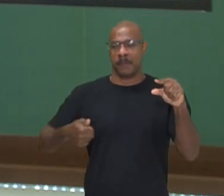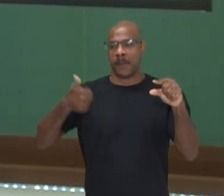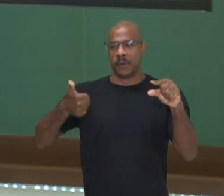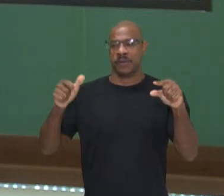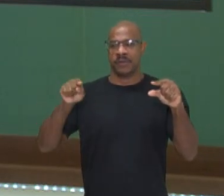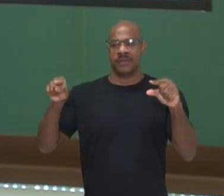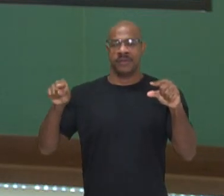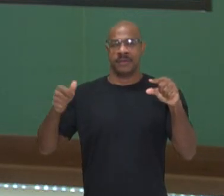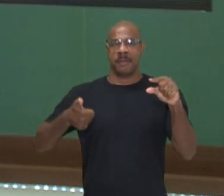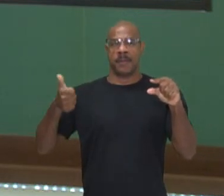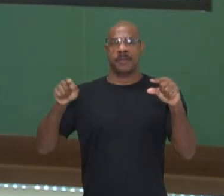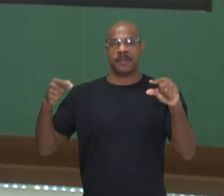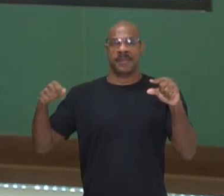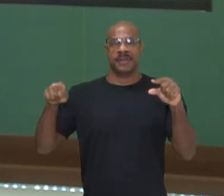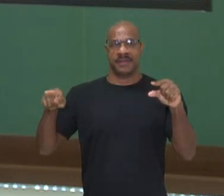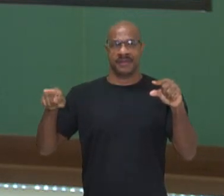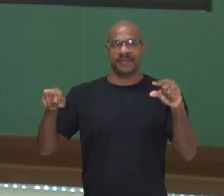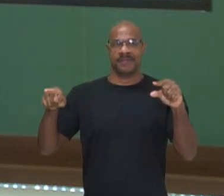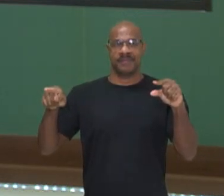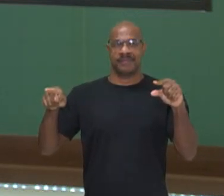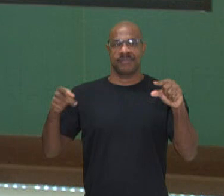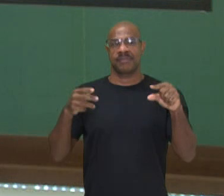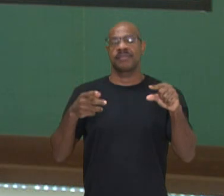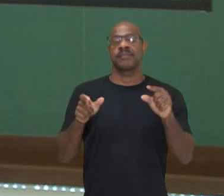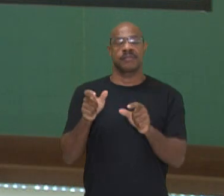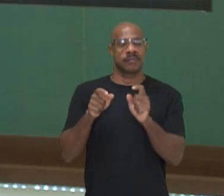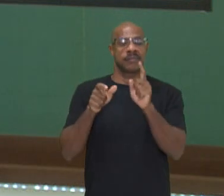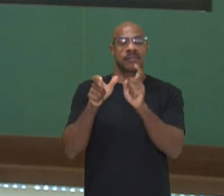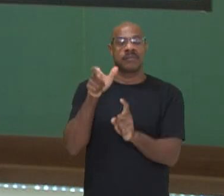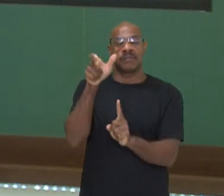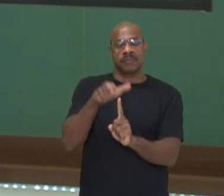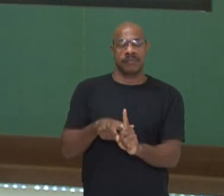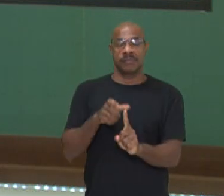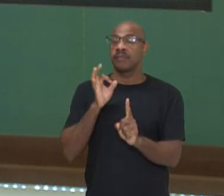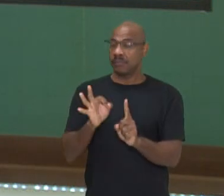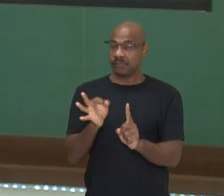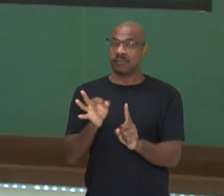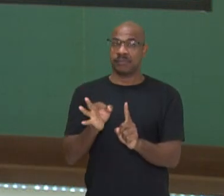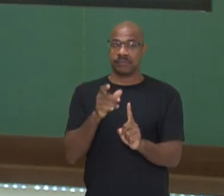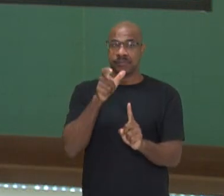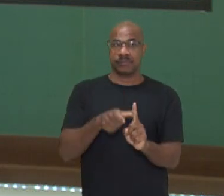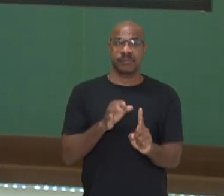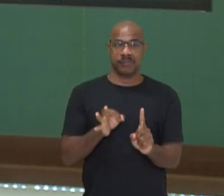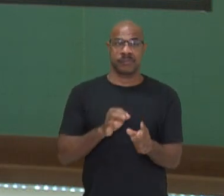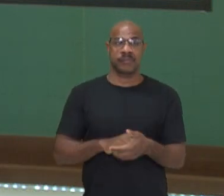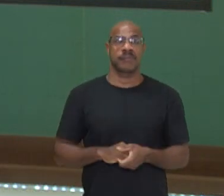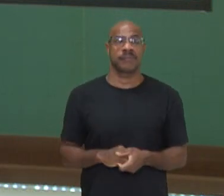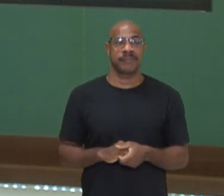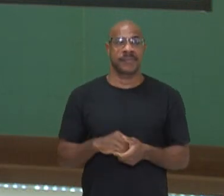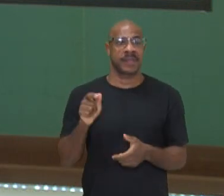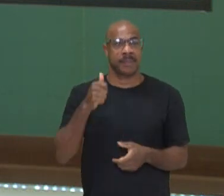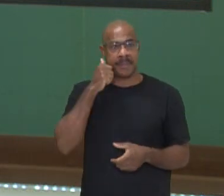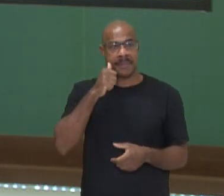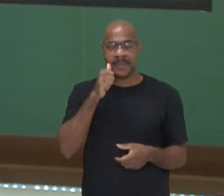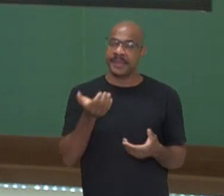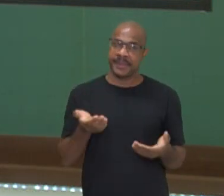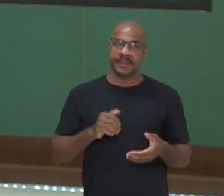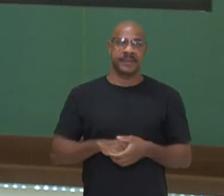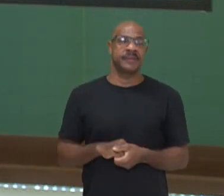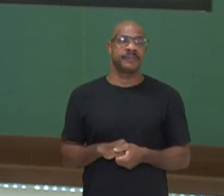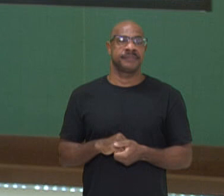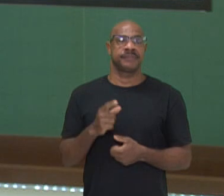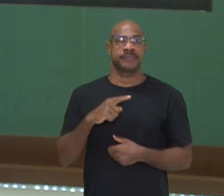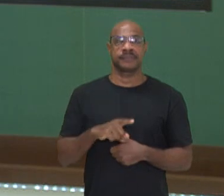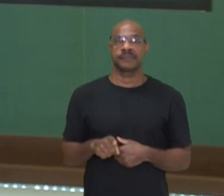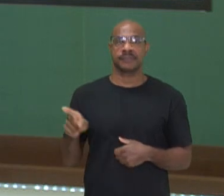ser o does she. O sujeito está ok, né? Porque Jess é uma garota, então a gente usa o she. Ótimo. Mas no caso aqui, não